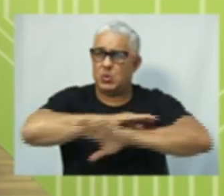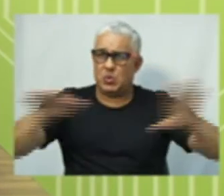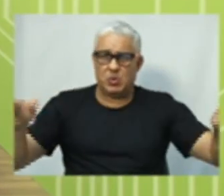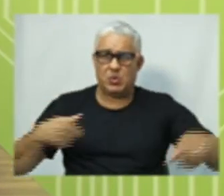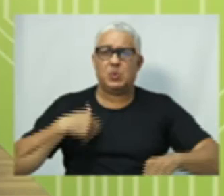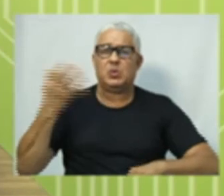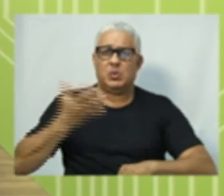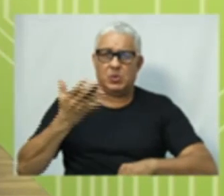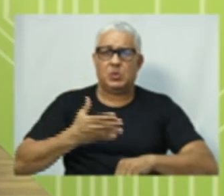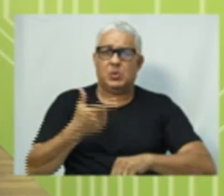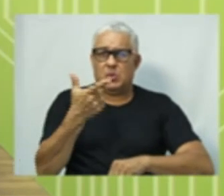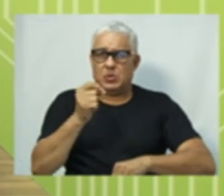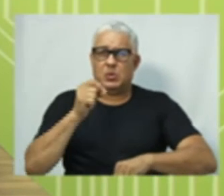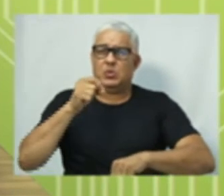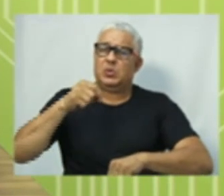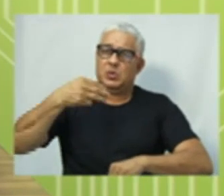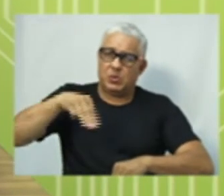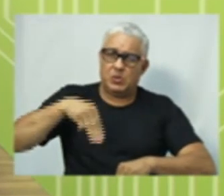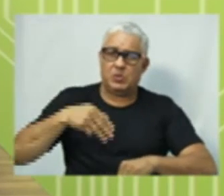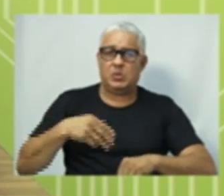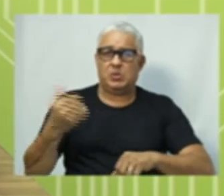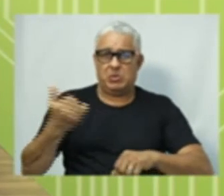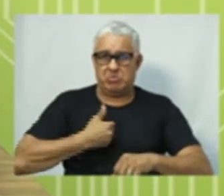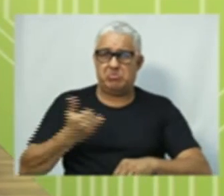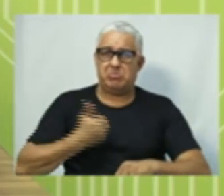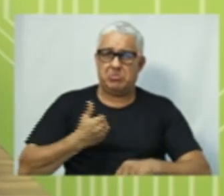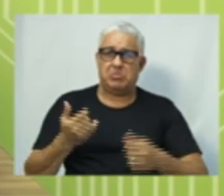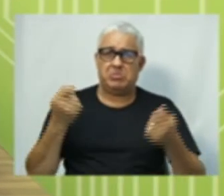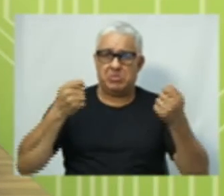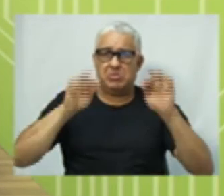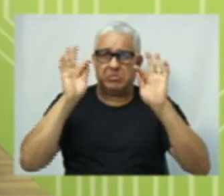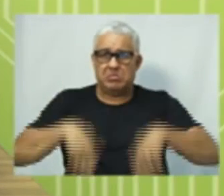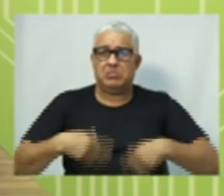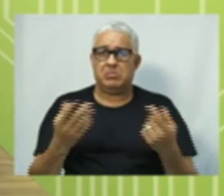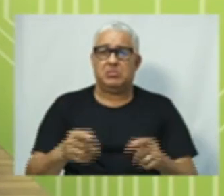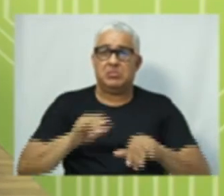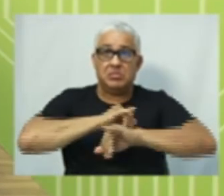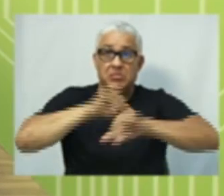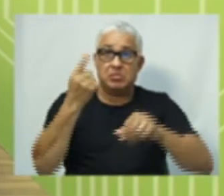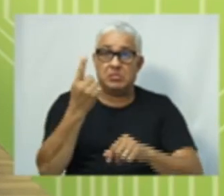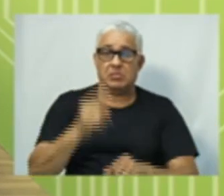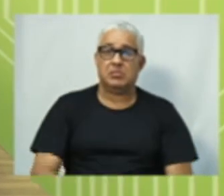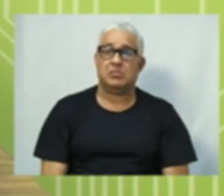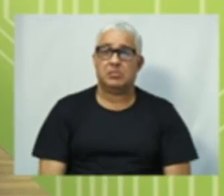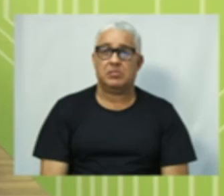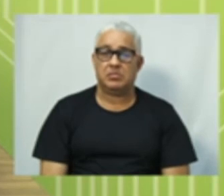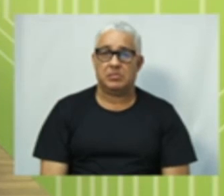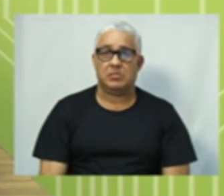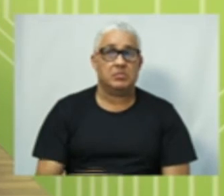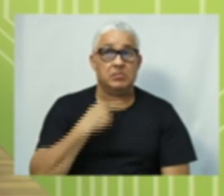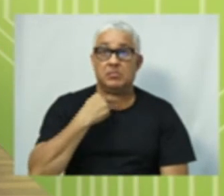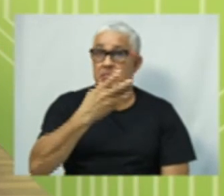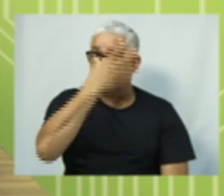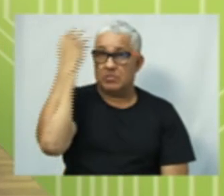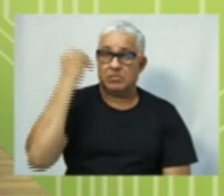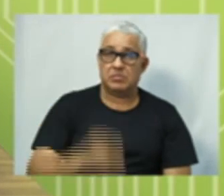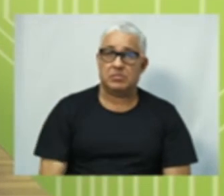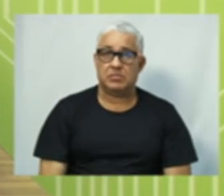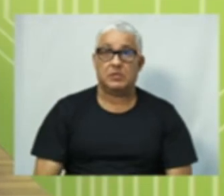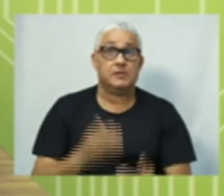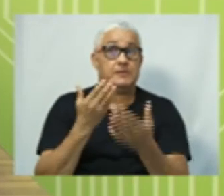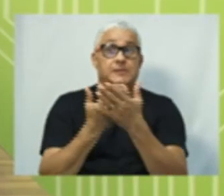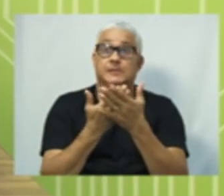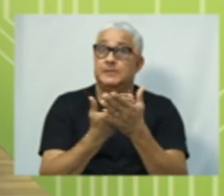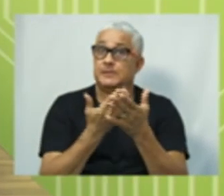mais uns 10, 20 minutos com vocês, mas só que o tempo está encerrado. Eu queria deixar mais um recado. Não esqueçam, vamos